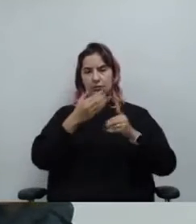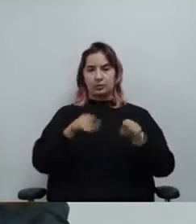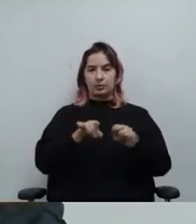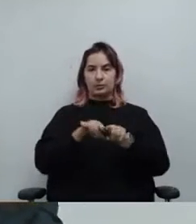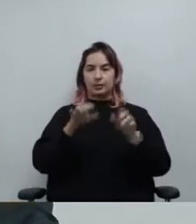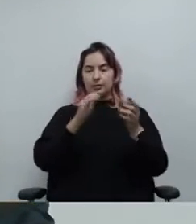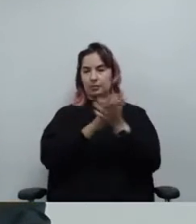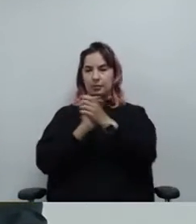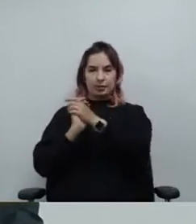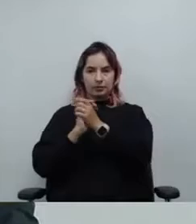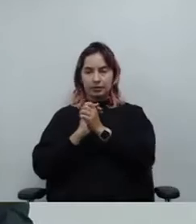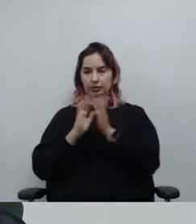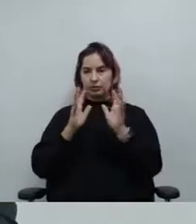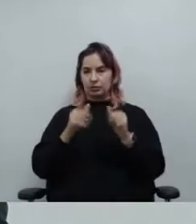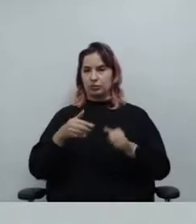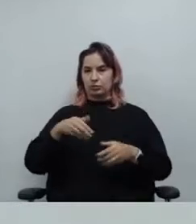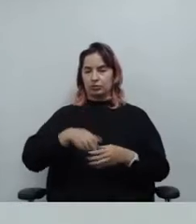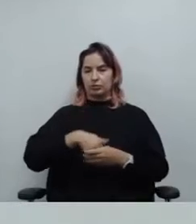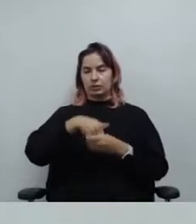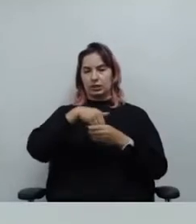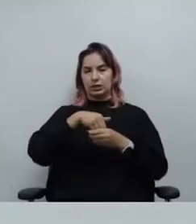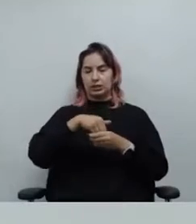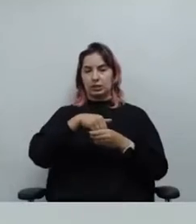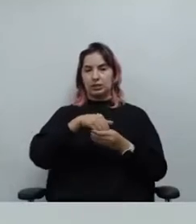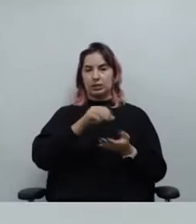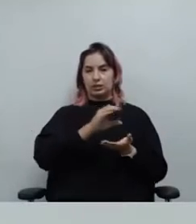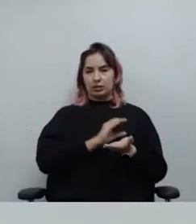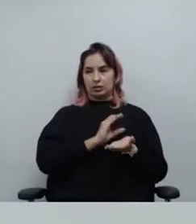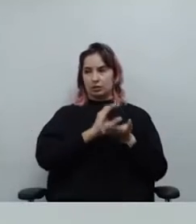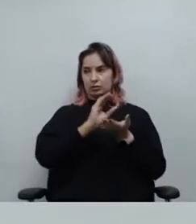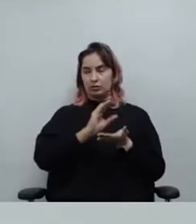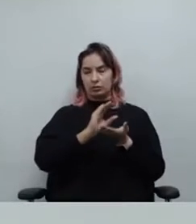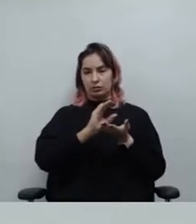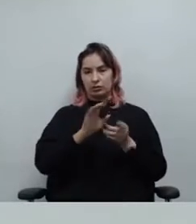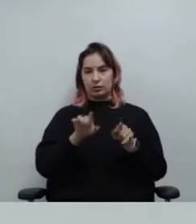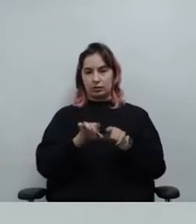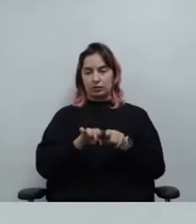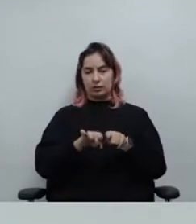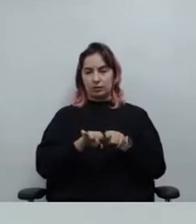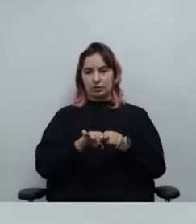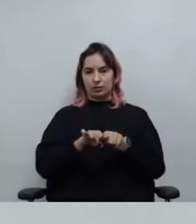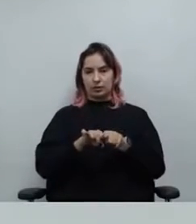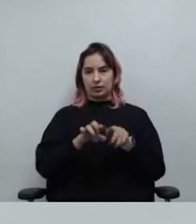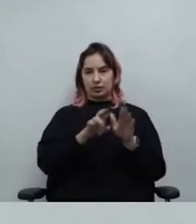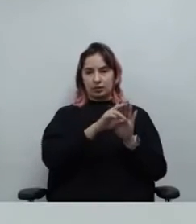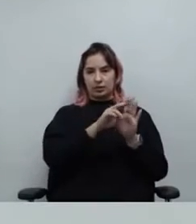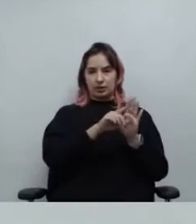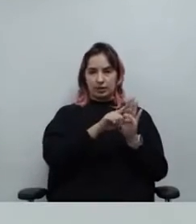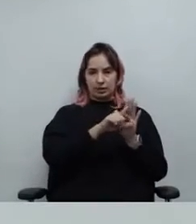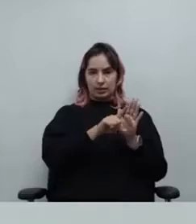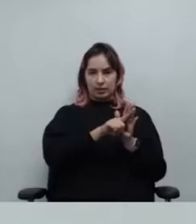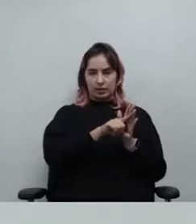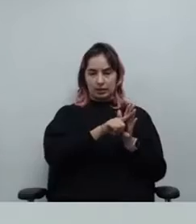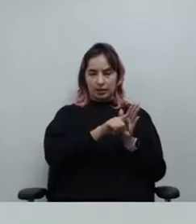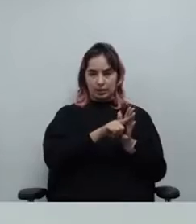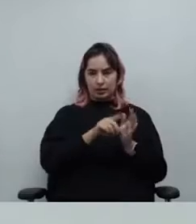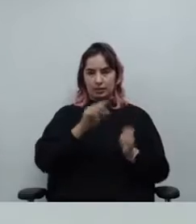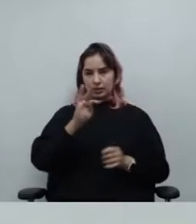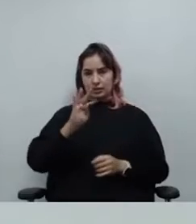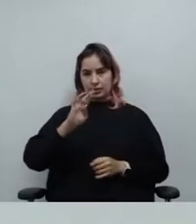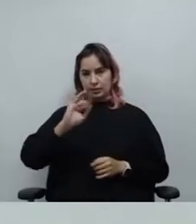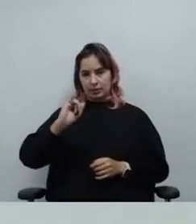parabeniza todos e todas que foram eleitos, tanto para o Conselho, para as cadeiras do Conselho, quanto para a composição da lista tríplice.